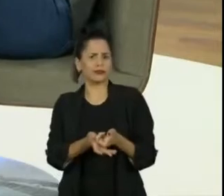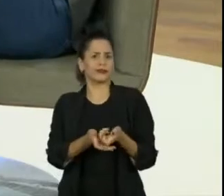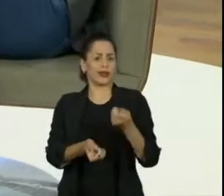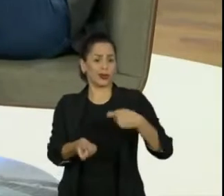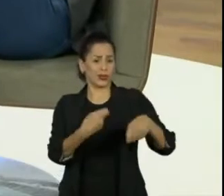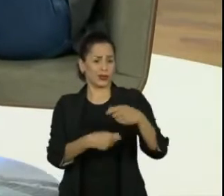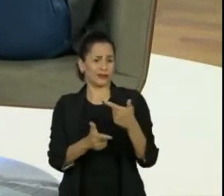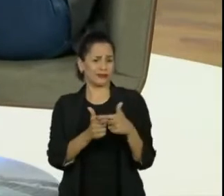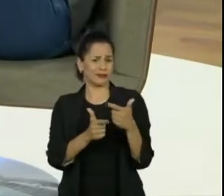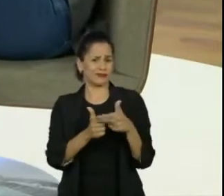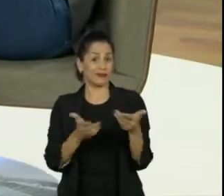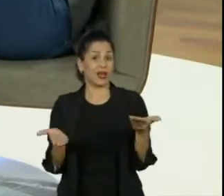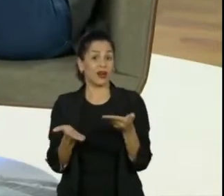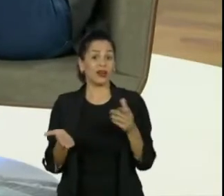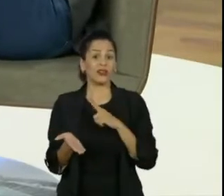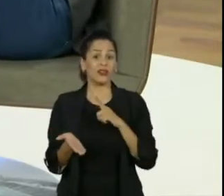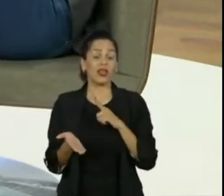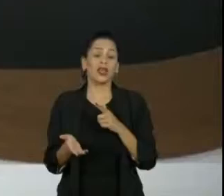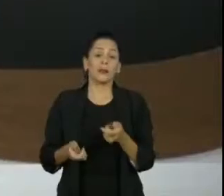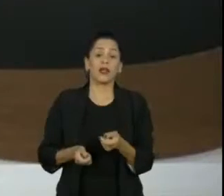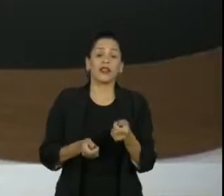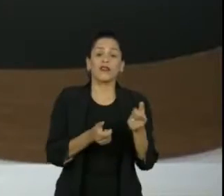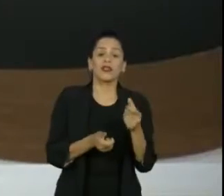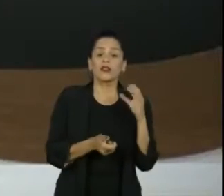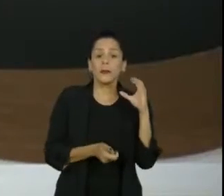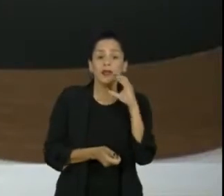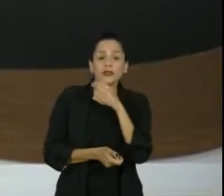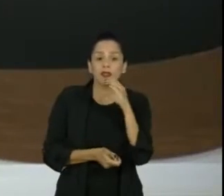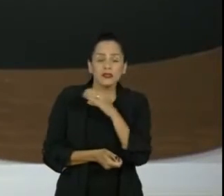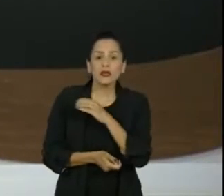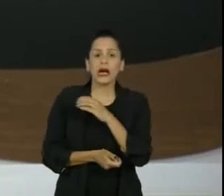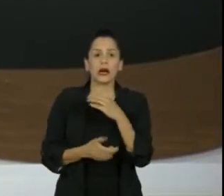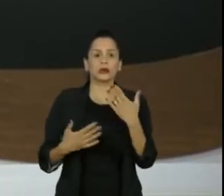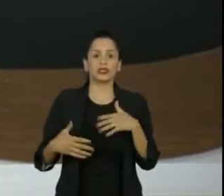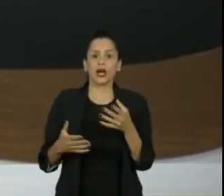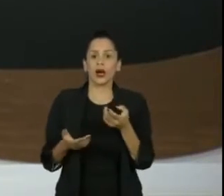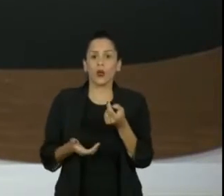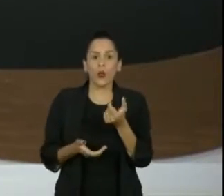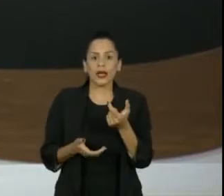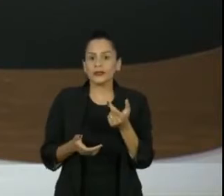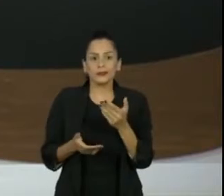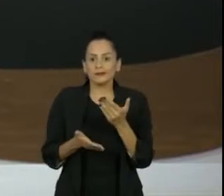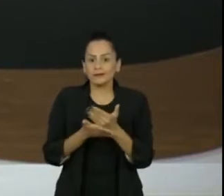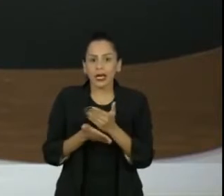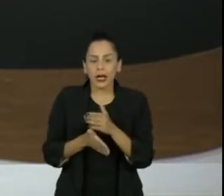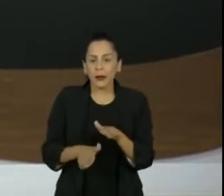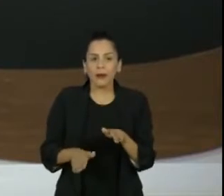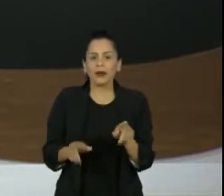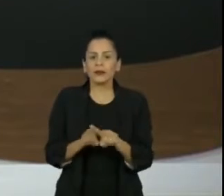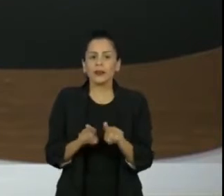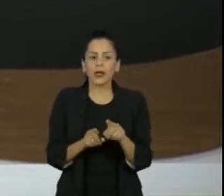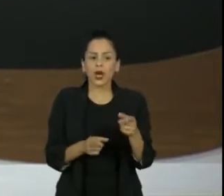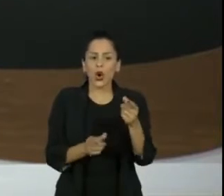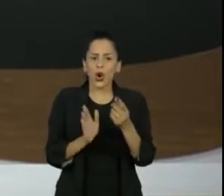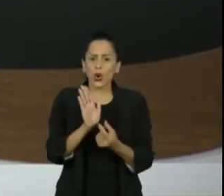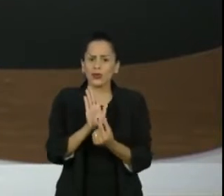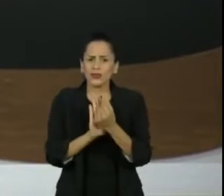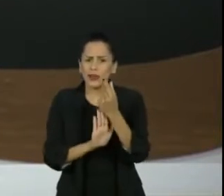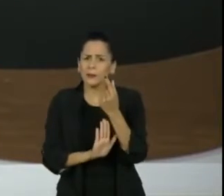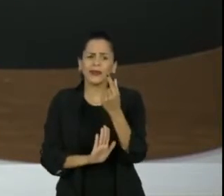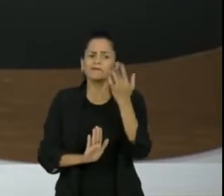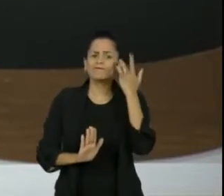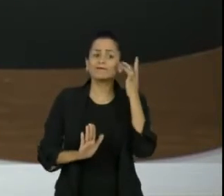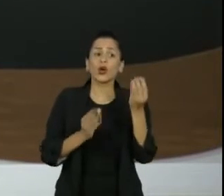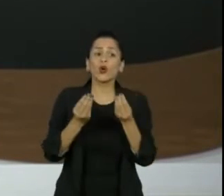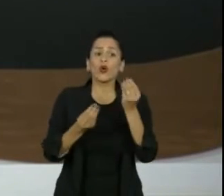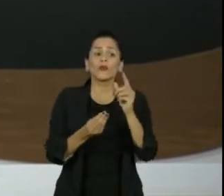emergencial terminando aí no fim do ano, tem um orçamento do ano que vem ainda não votado, sem previsão até de funcionamento da